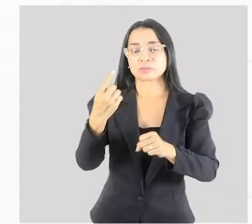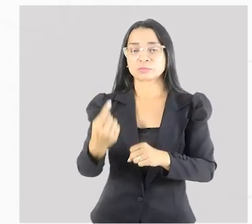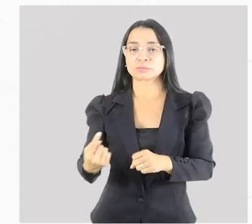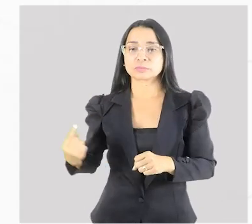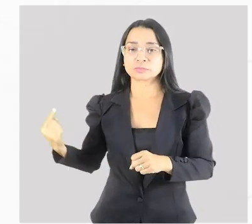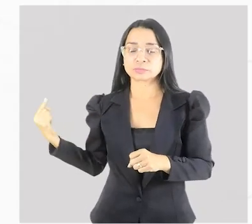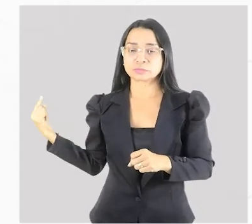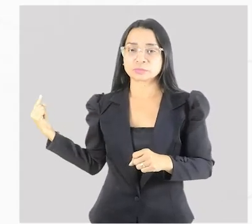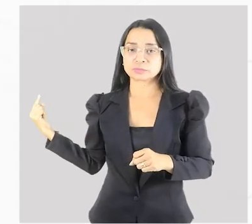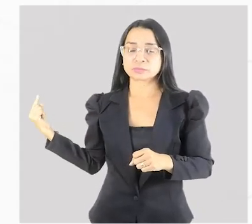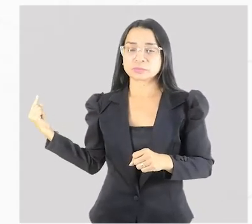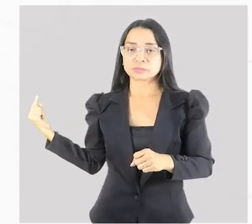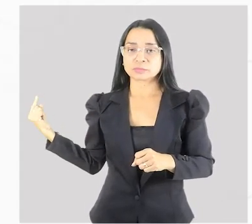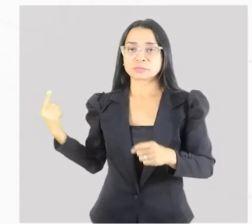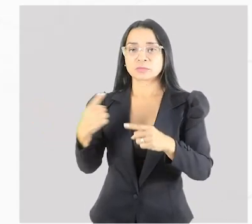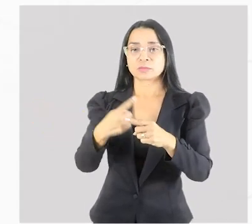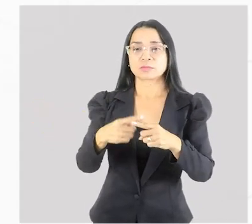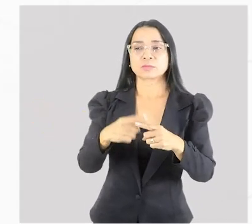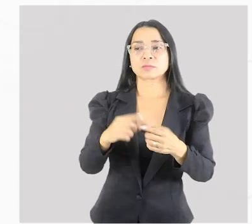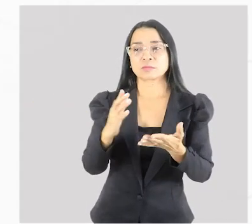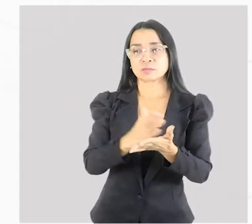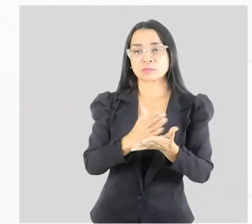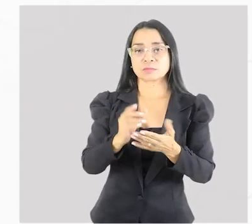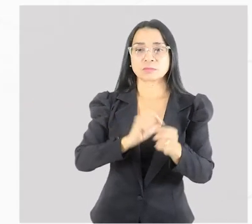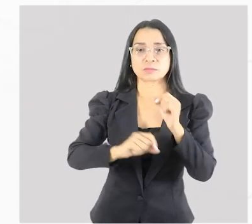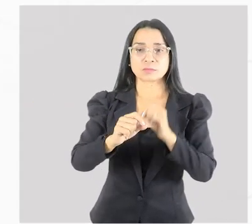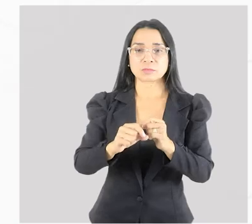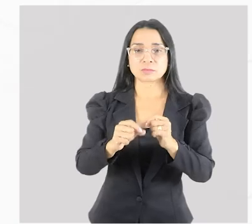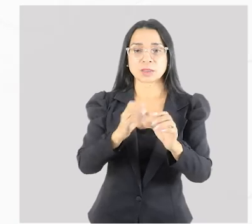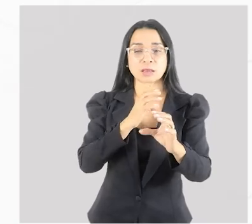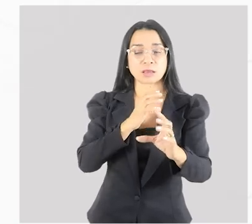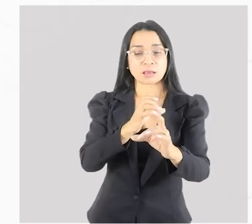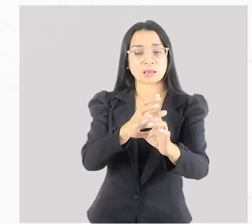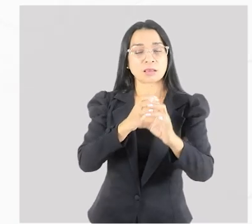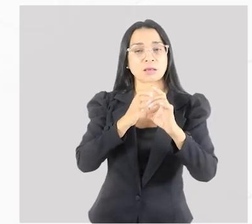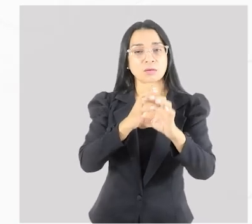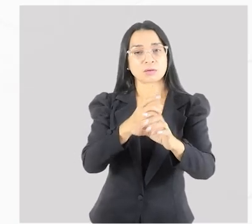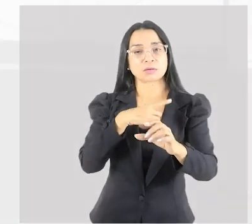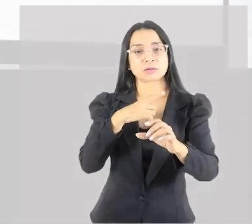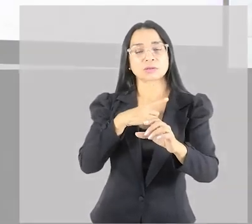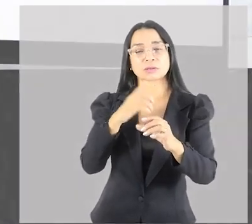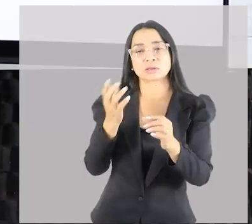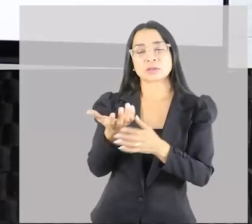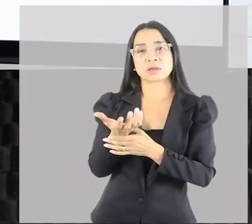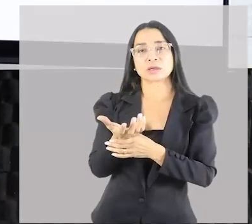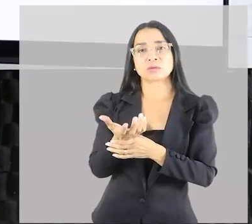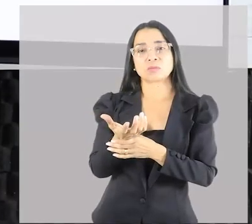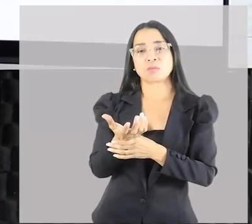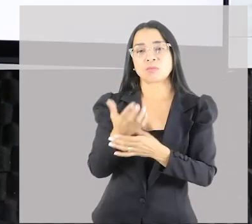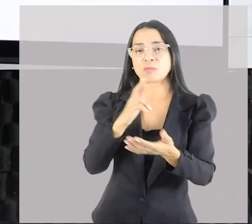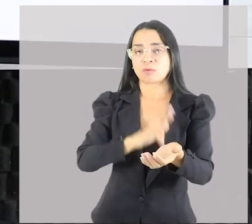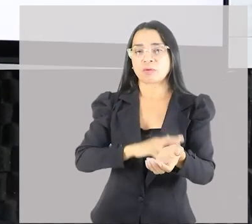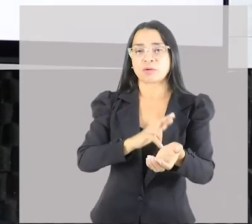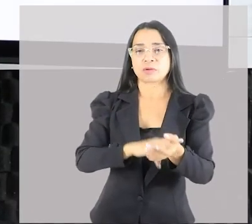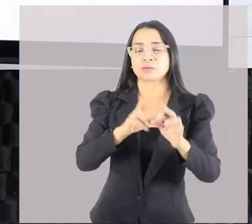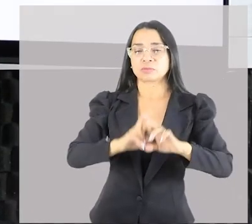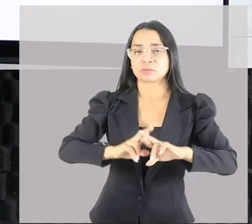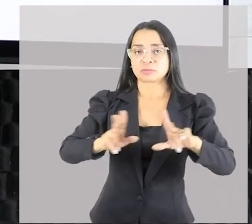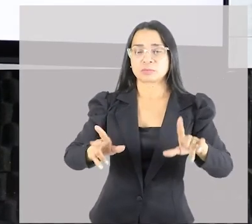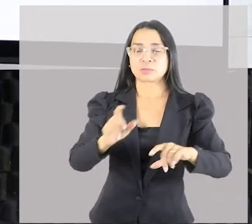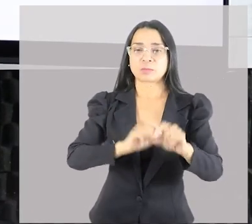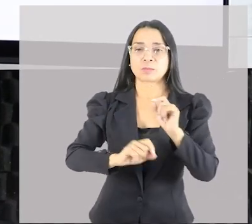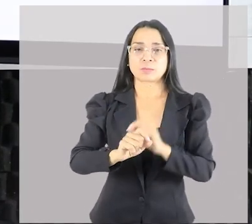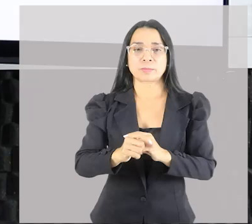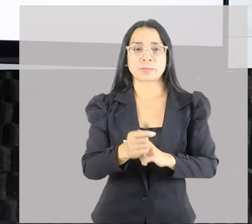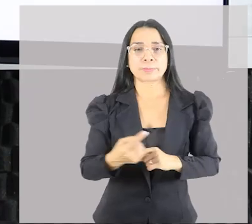difusão em municípios do Maranhão, por causa talvez da orquestra que causa um efeito diferente. Mas cada sotaque de boi tem a sua própria